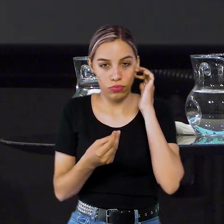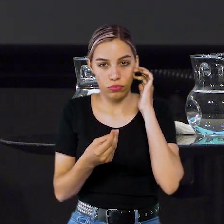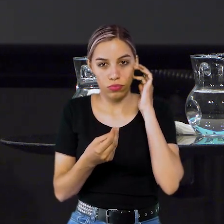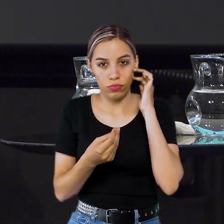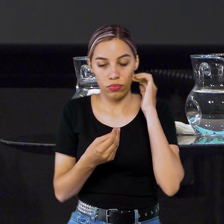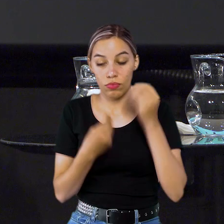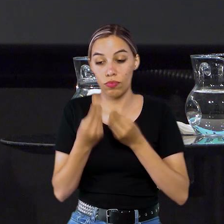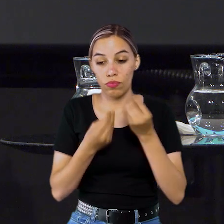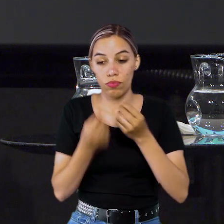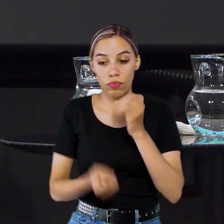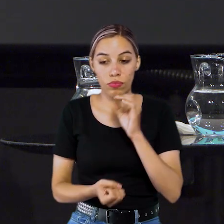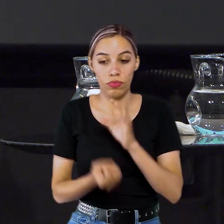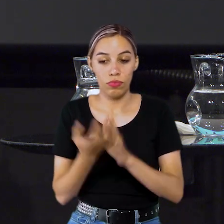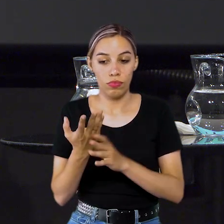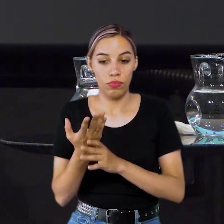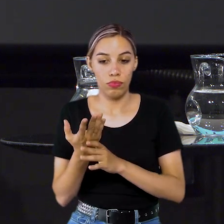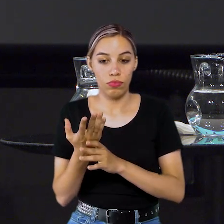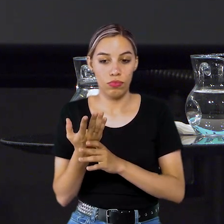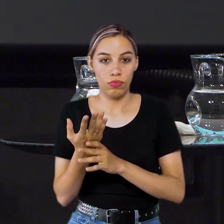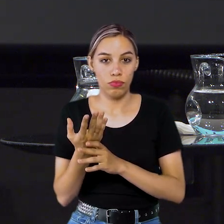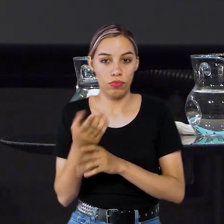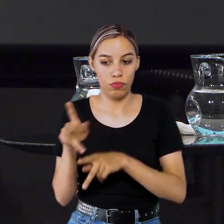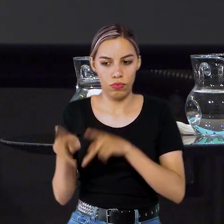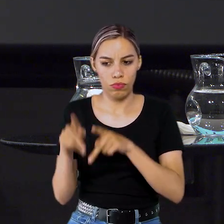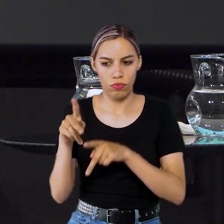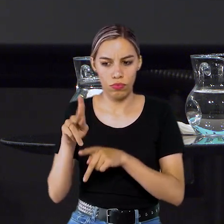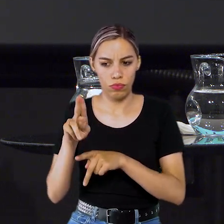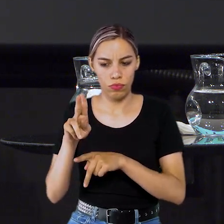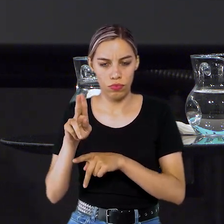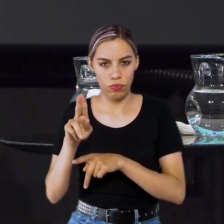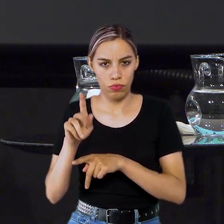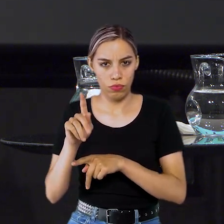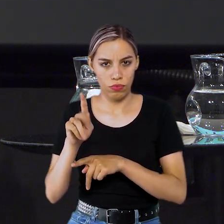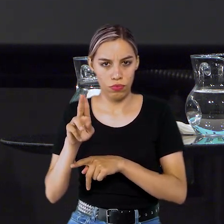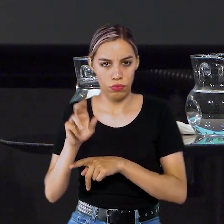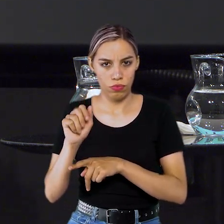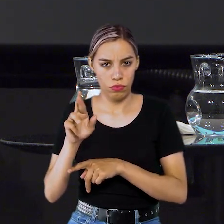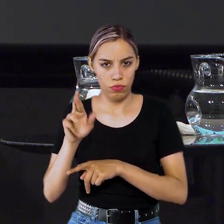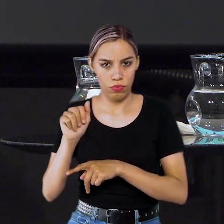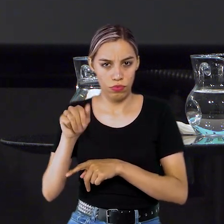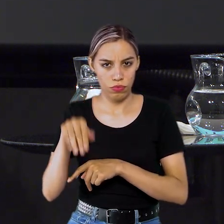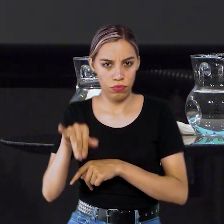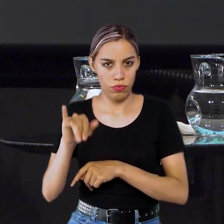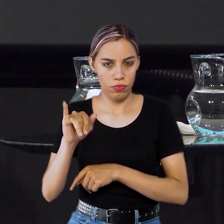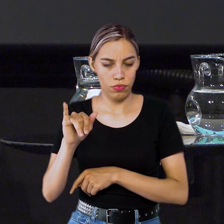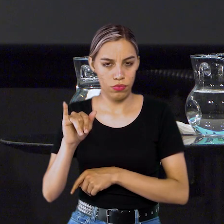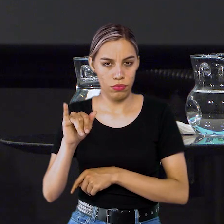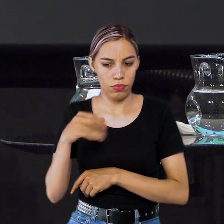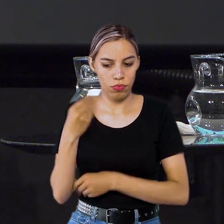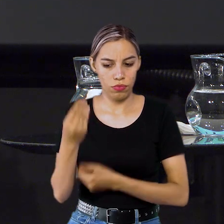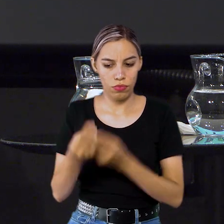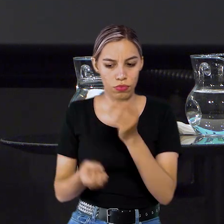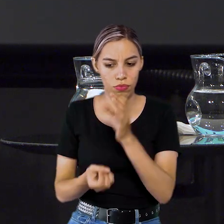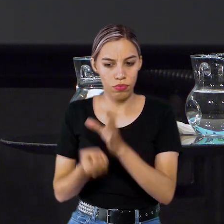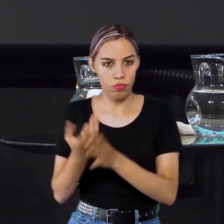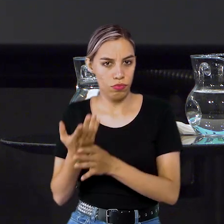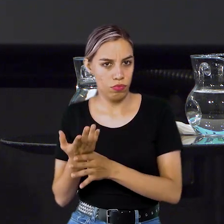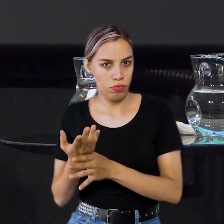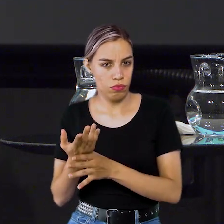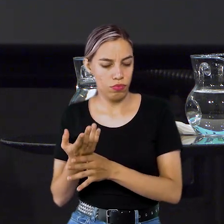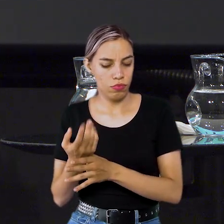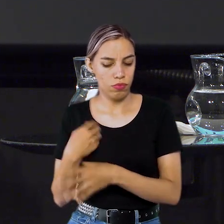que surgiram os Guarani? Nós sabemos como que surgiram o Juruá, na nossa percepção, na